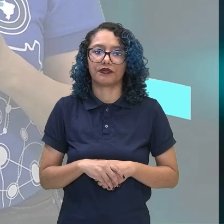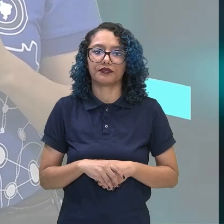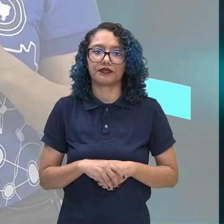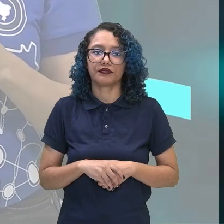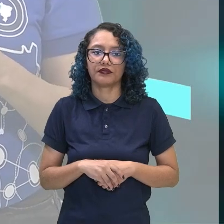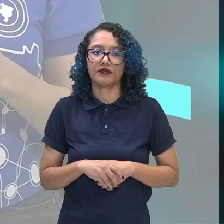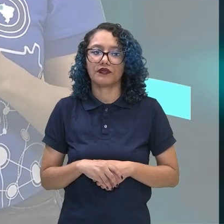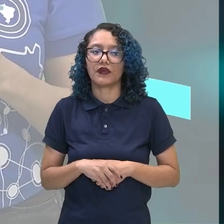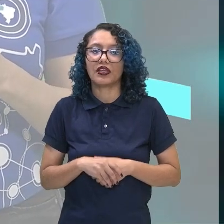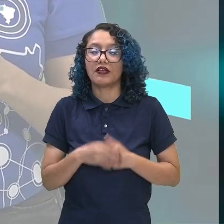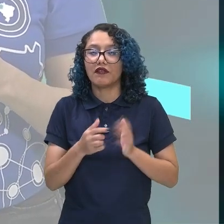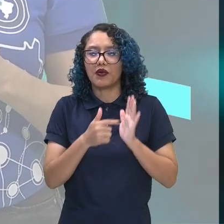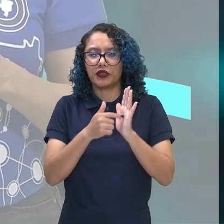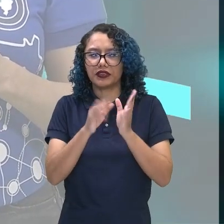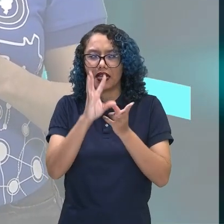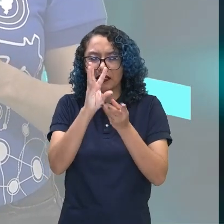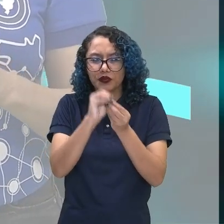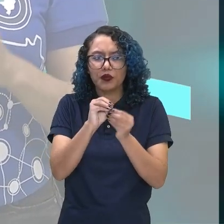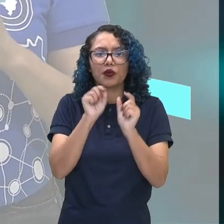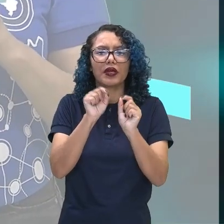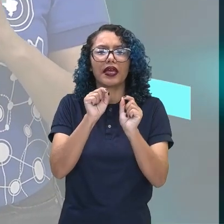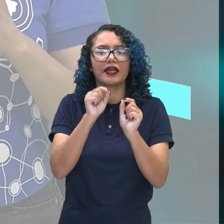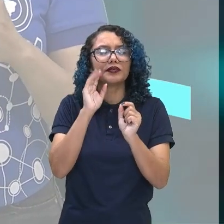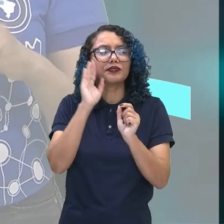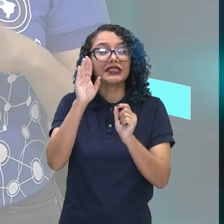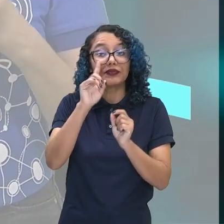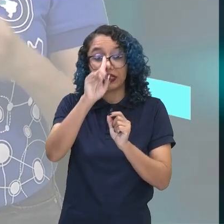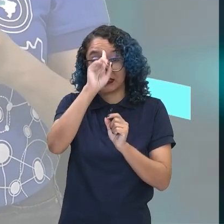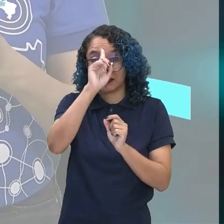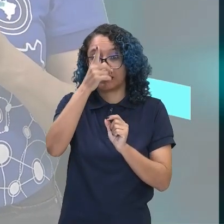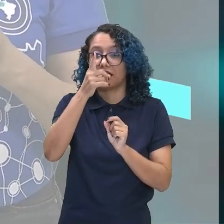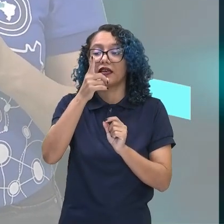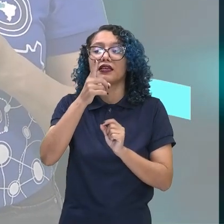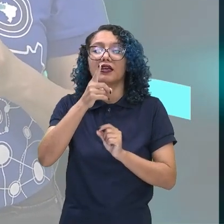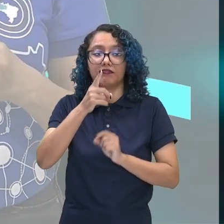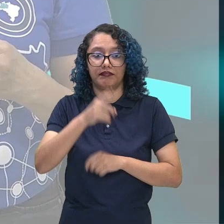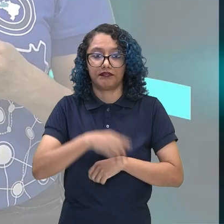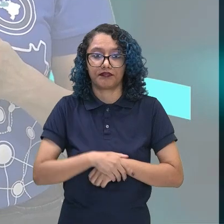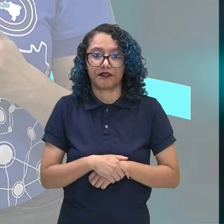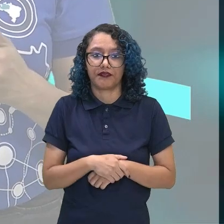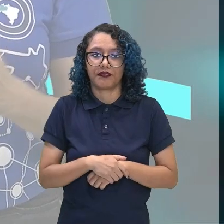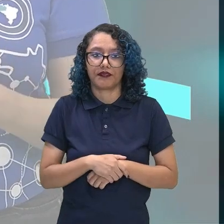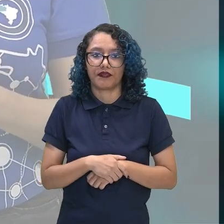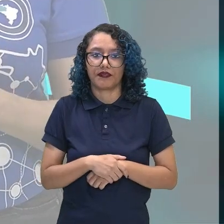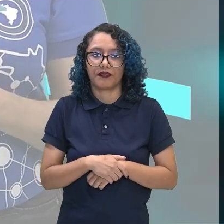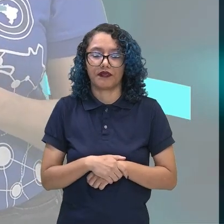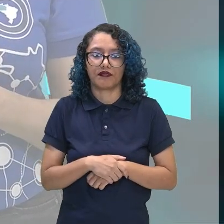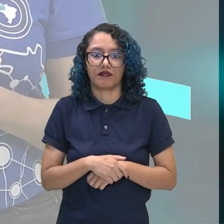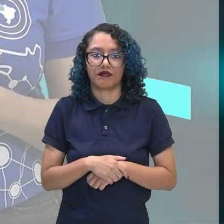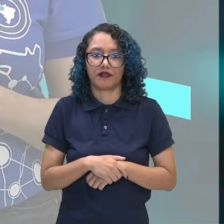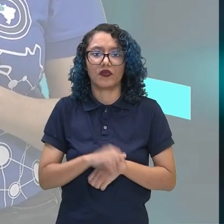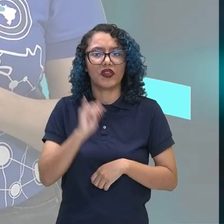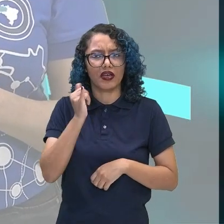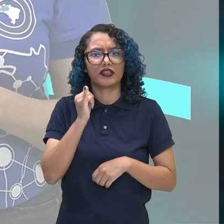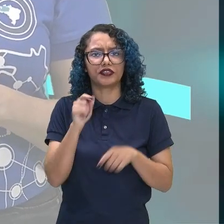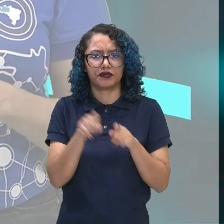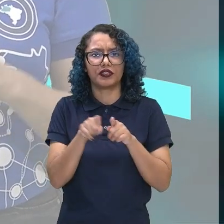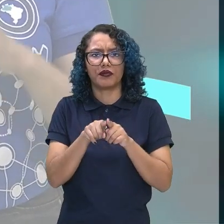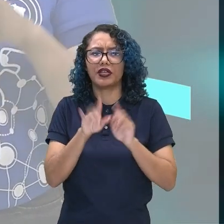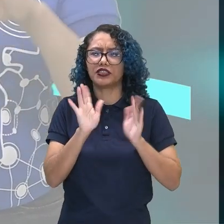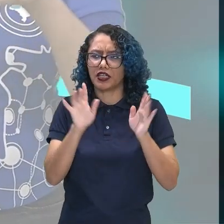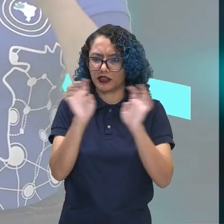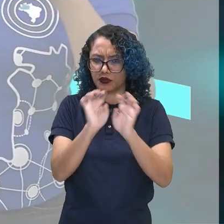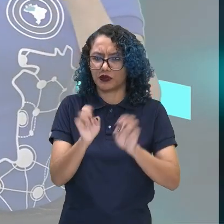as principais ideias. Todo texto, mesmo uma narrativa, ele já vai trazer essa estrutura,